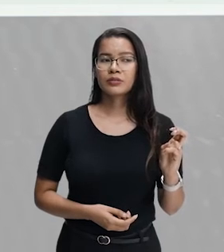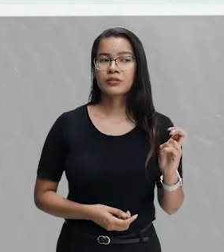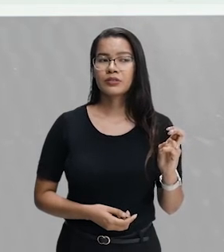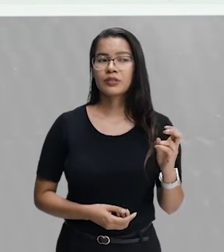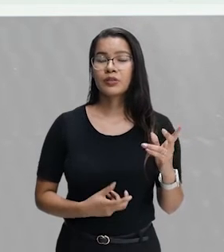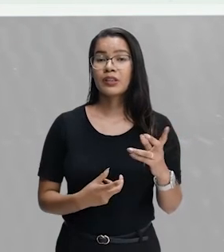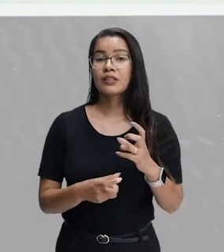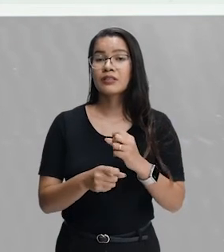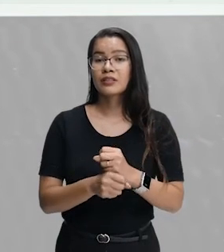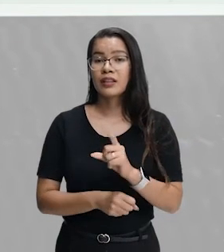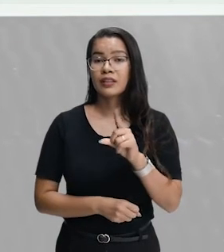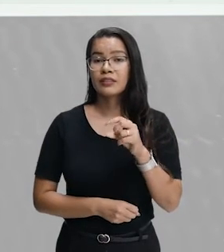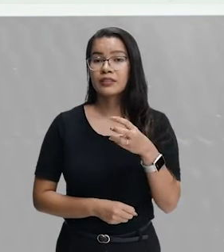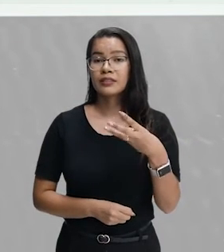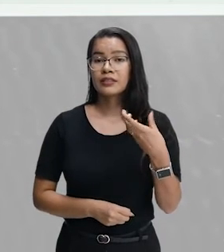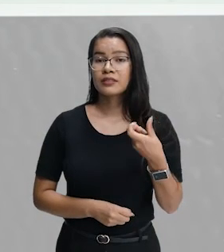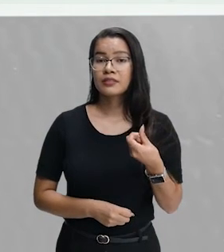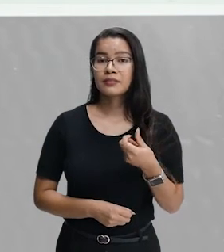dá 36.